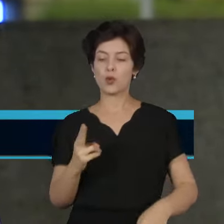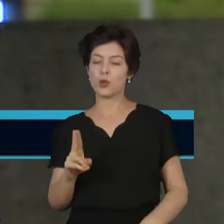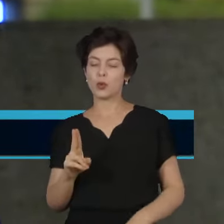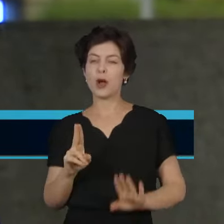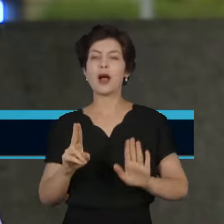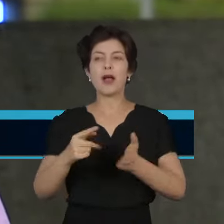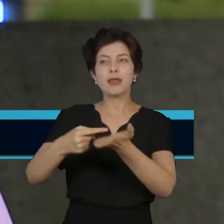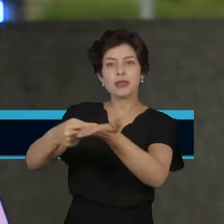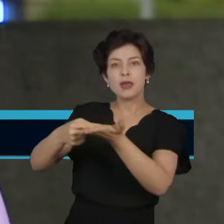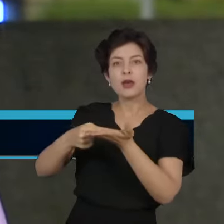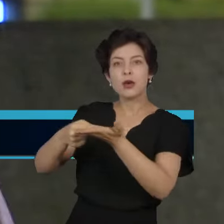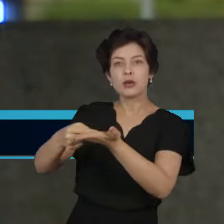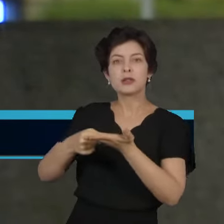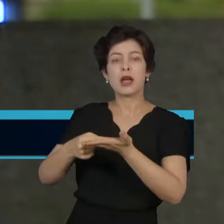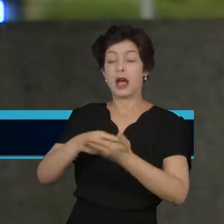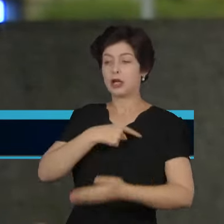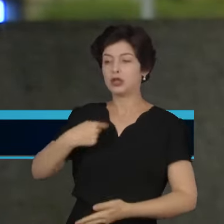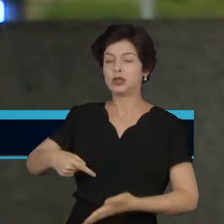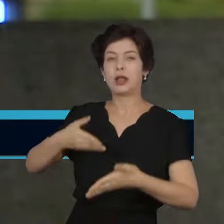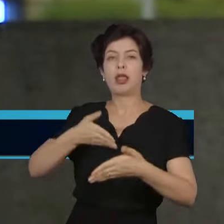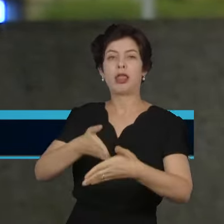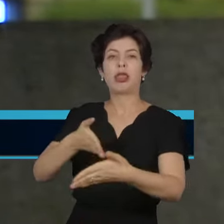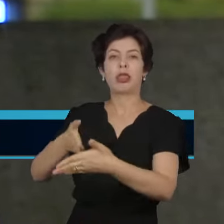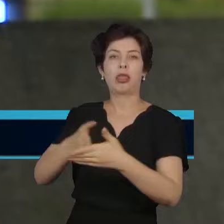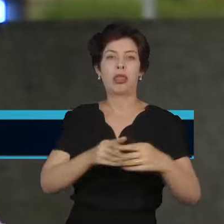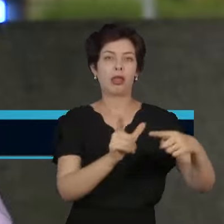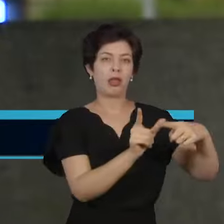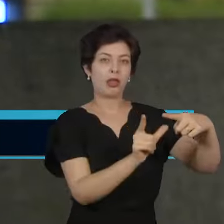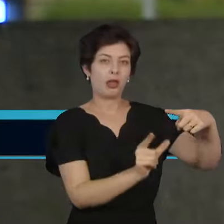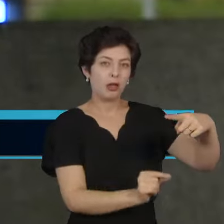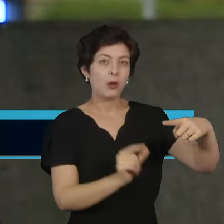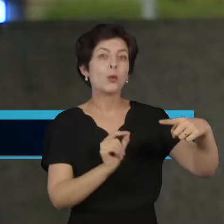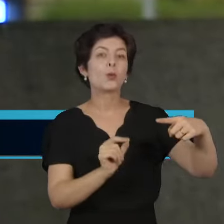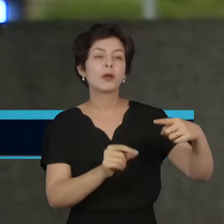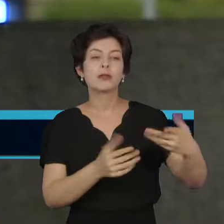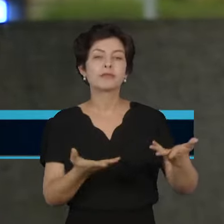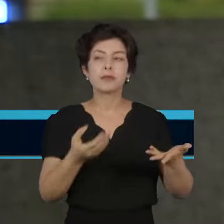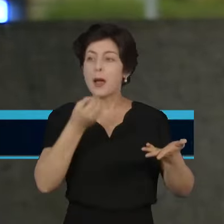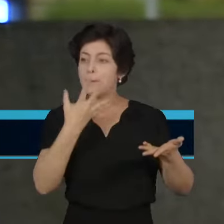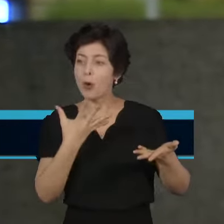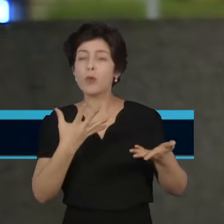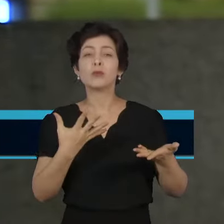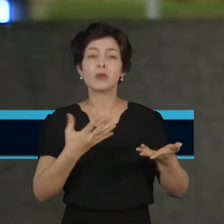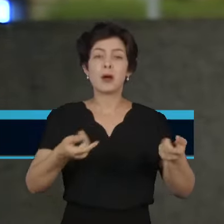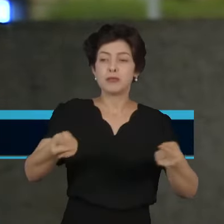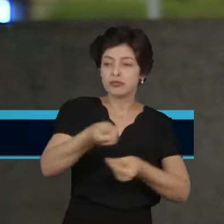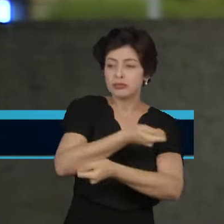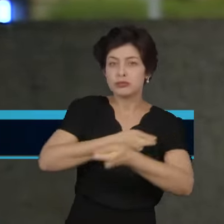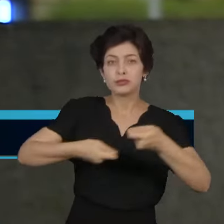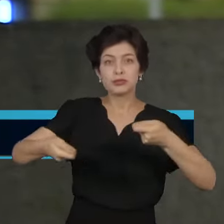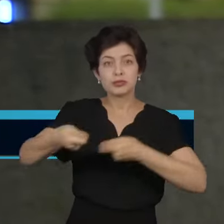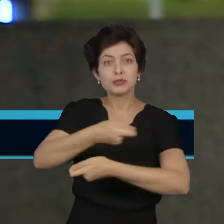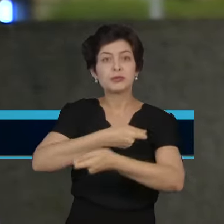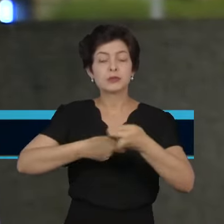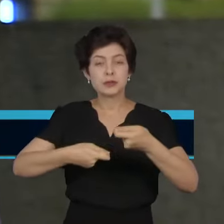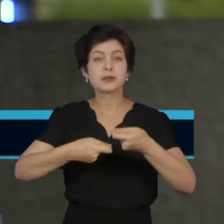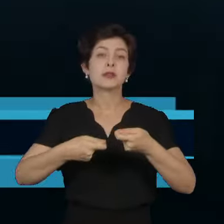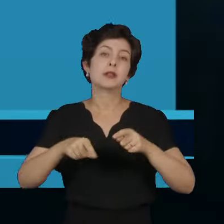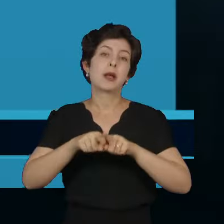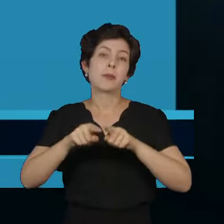negociar com a China e a dificuldade do Mercosul em chegar a um consenso comercial com a União